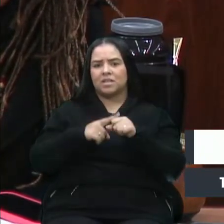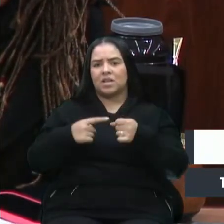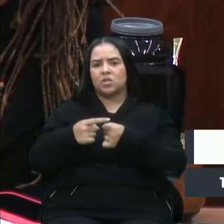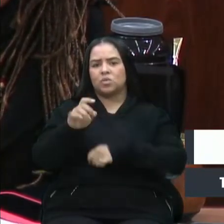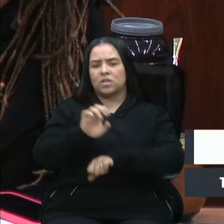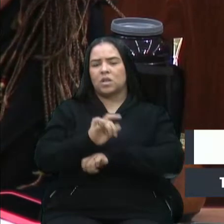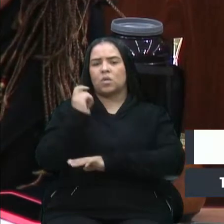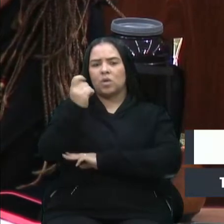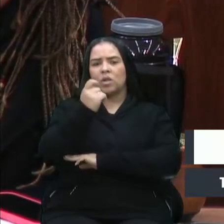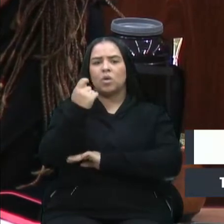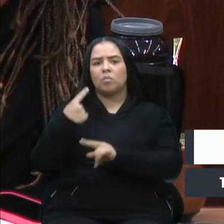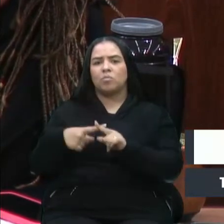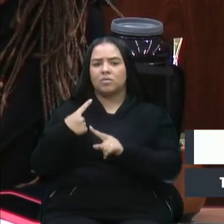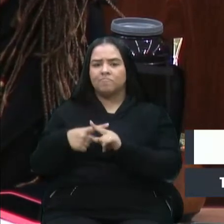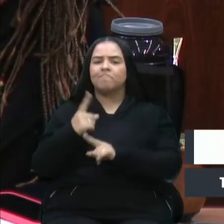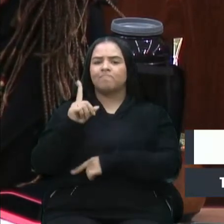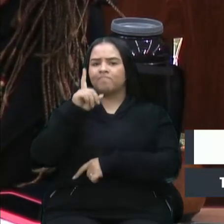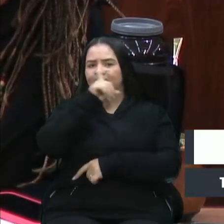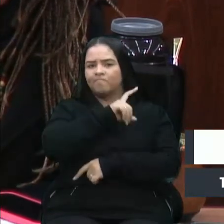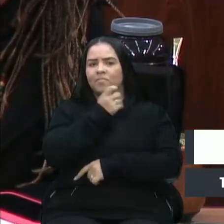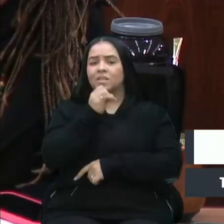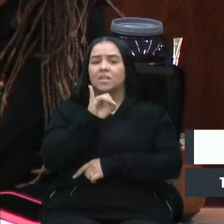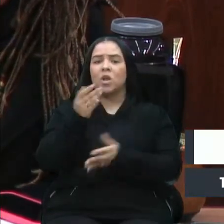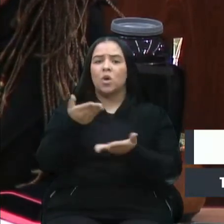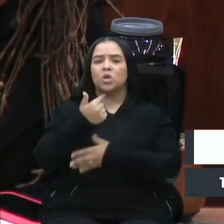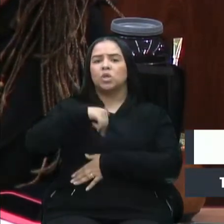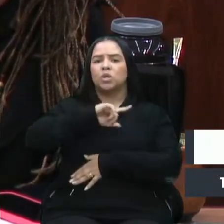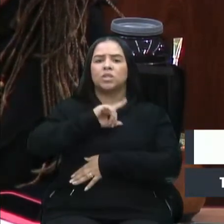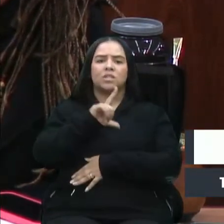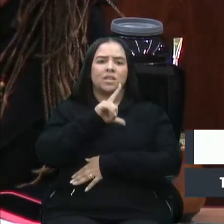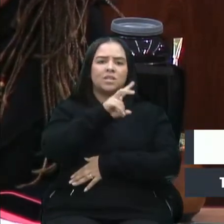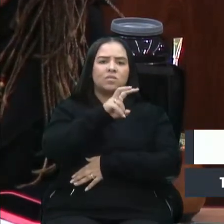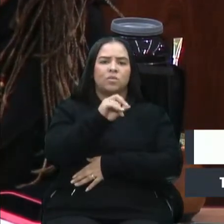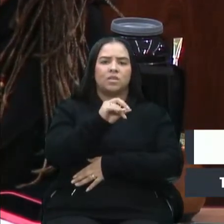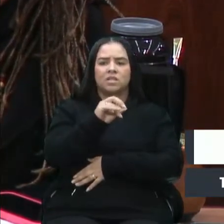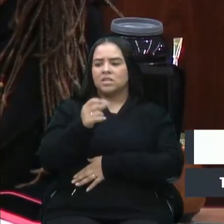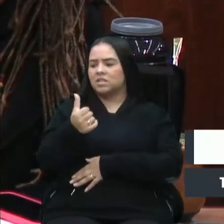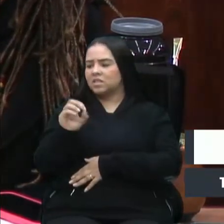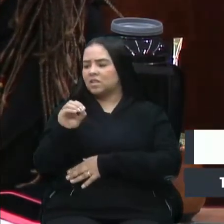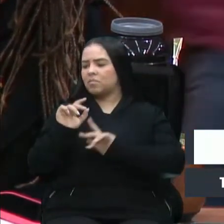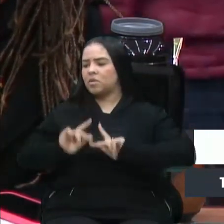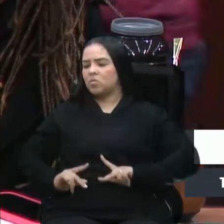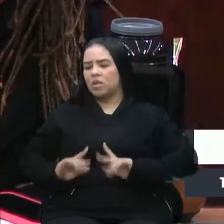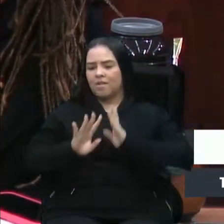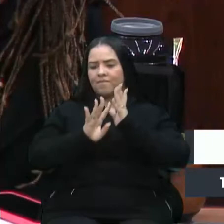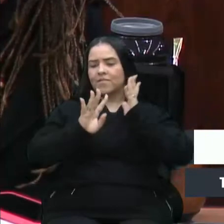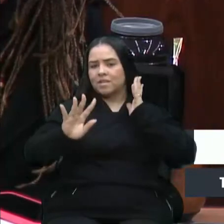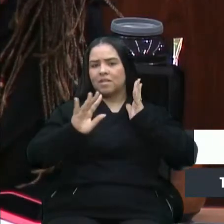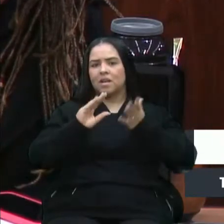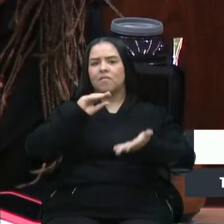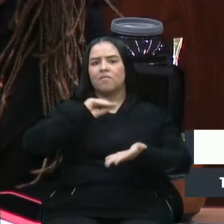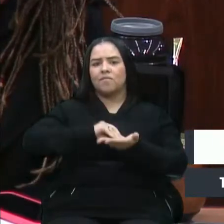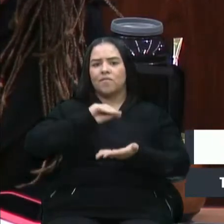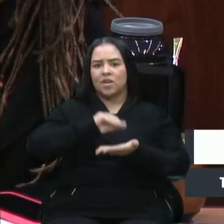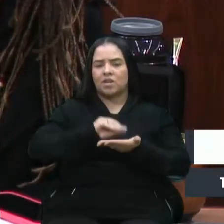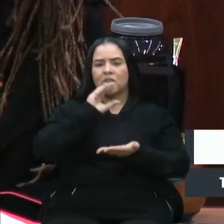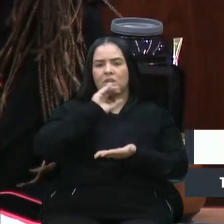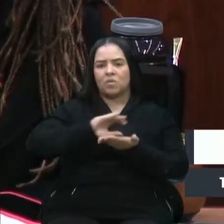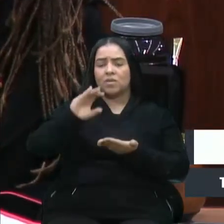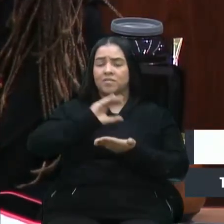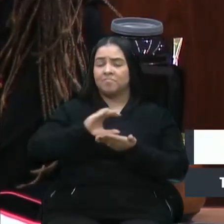vão ser duras e se hoje nós temos 50 60 pessoas na fila com a falta de recursos